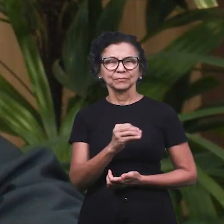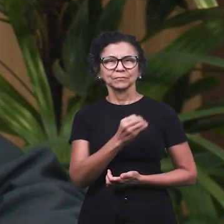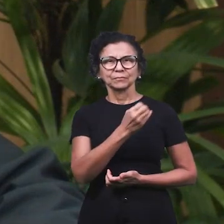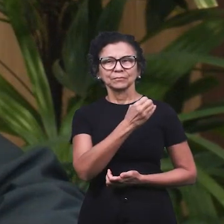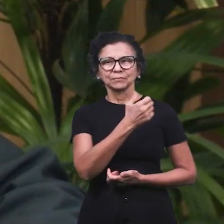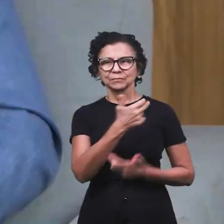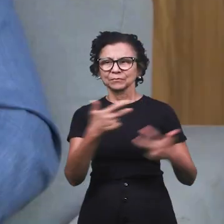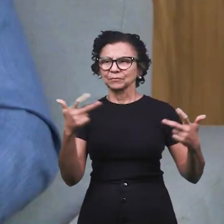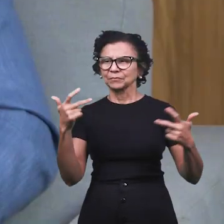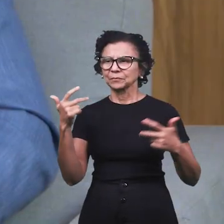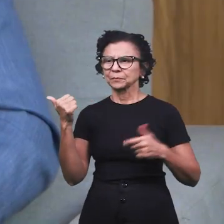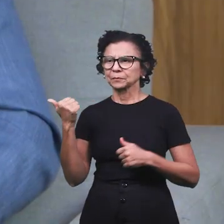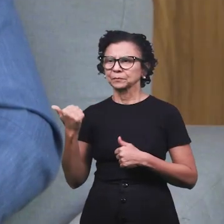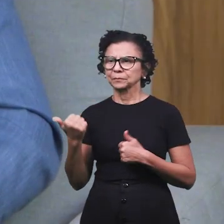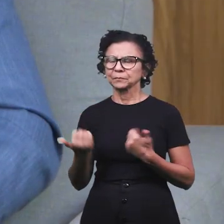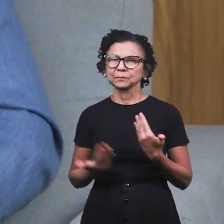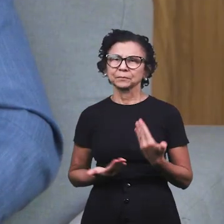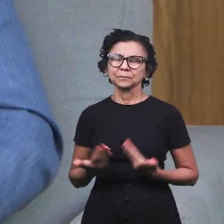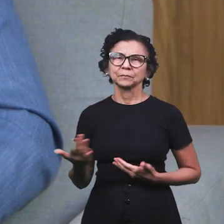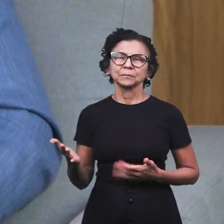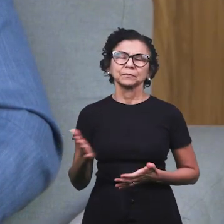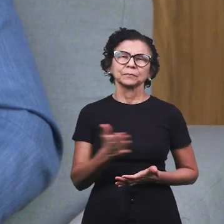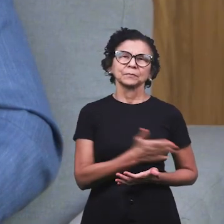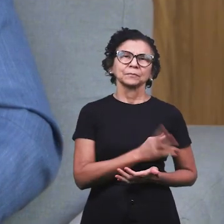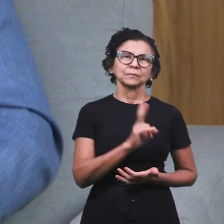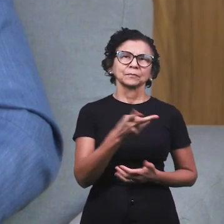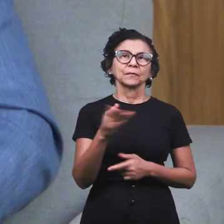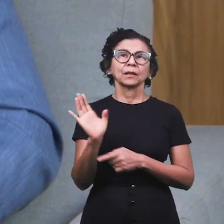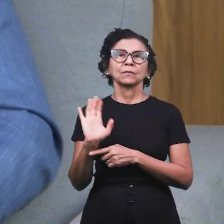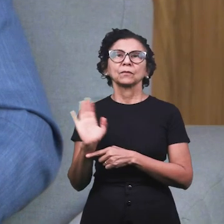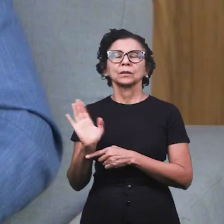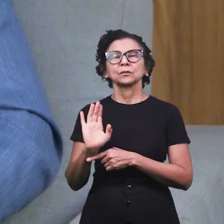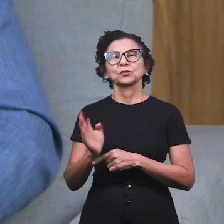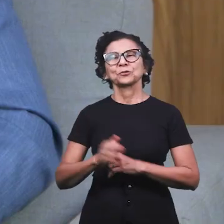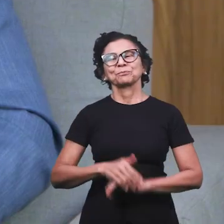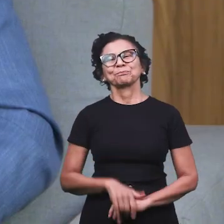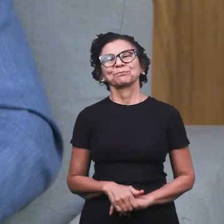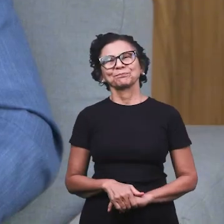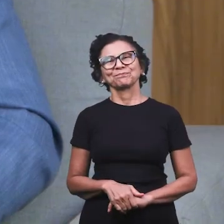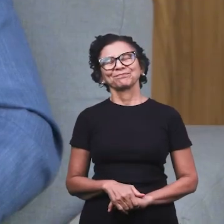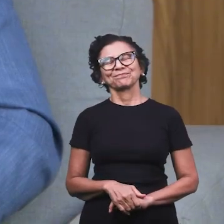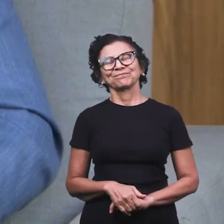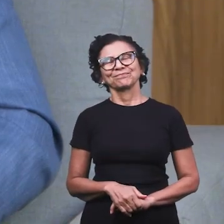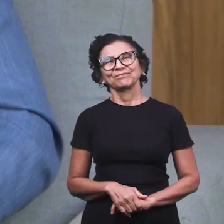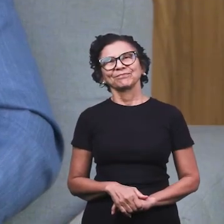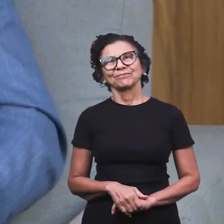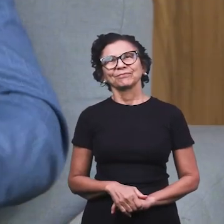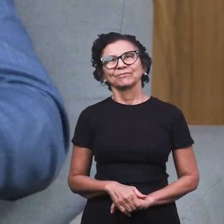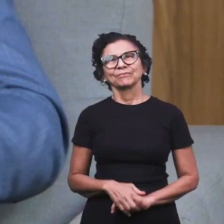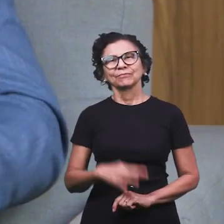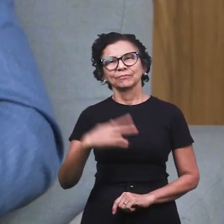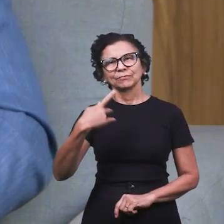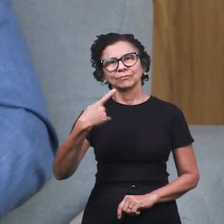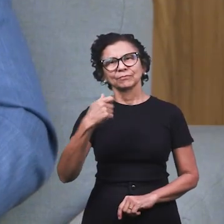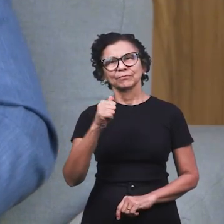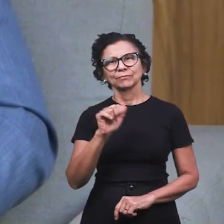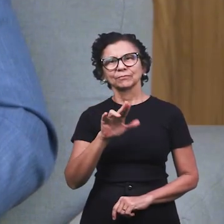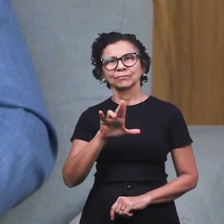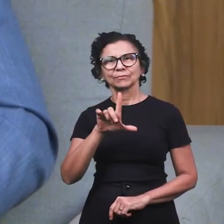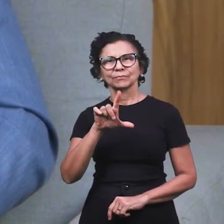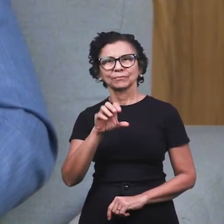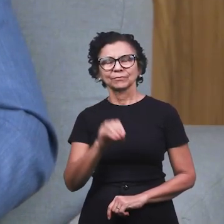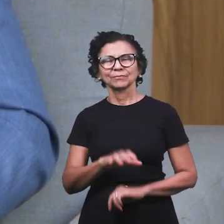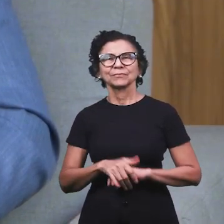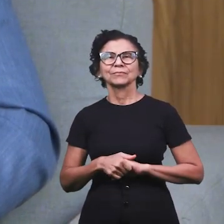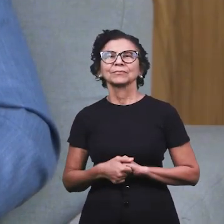Senhor. Glória a Jesus. Vamos assistir aqui mais um vídeo enviado pelo nosso irmão Paulo Bessa, que é diácono lá